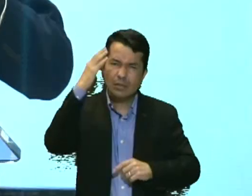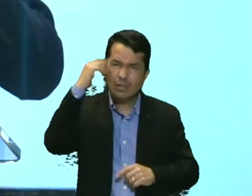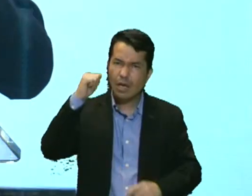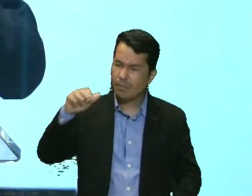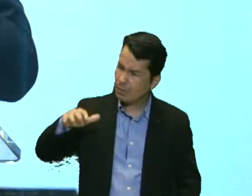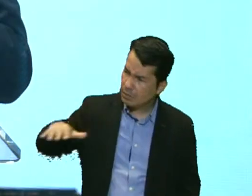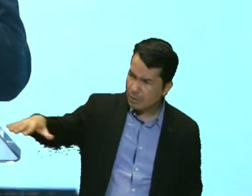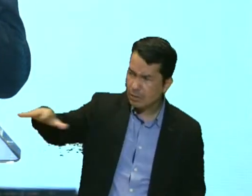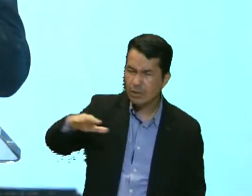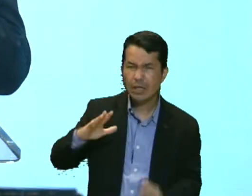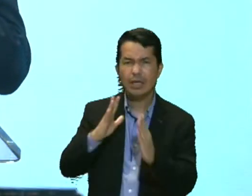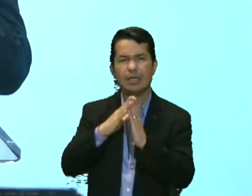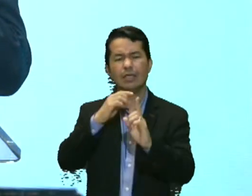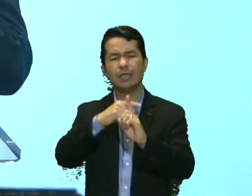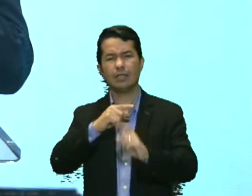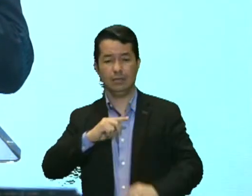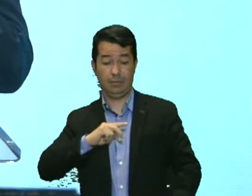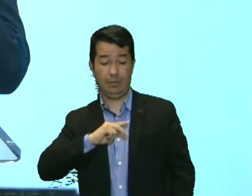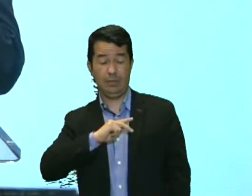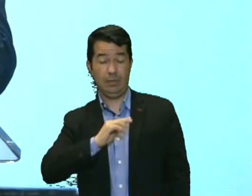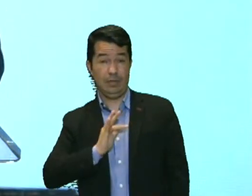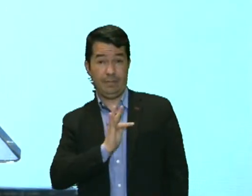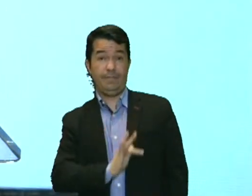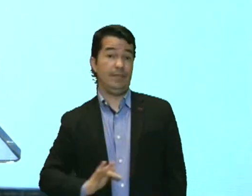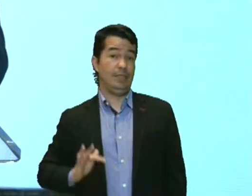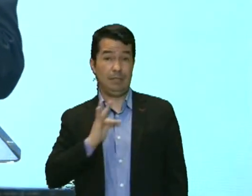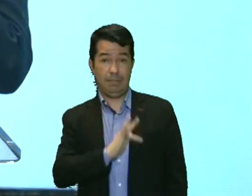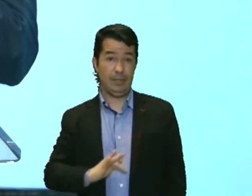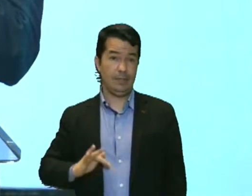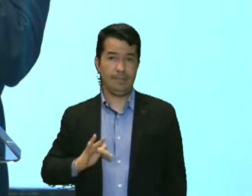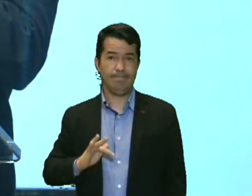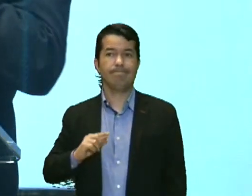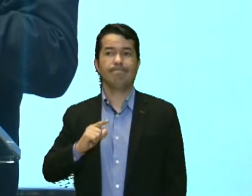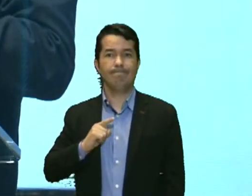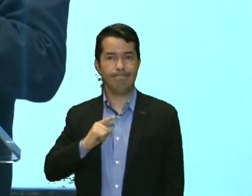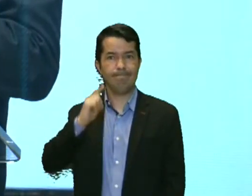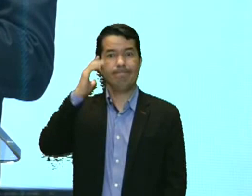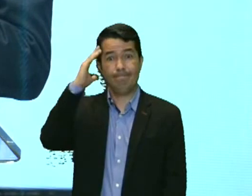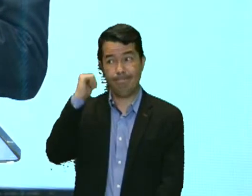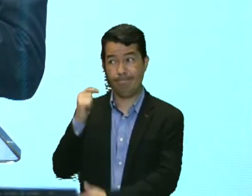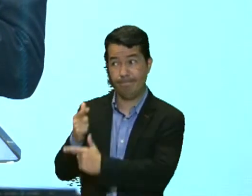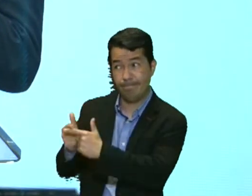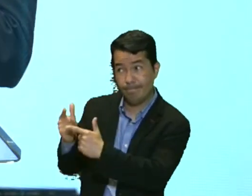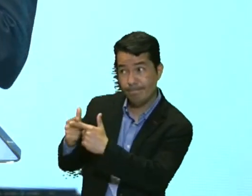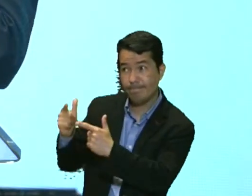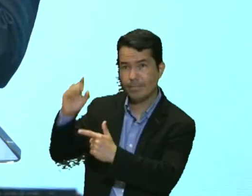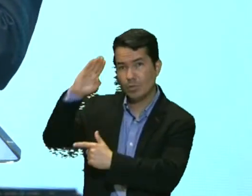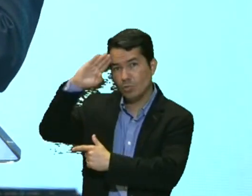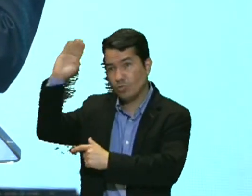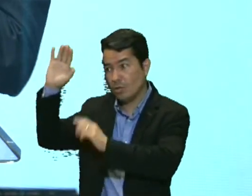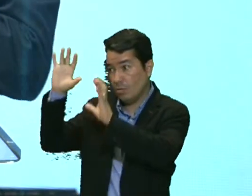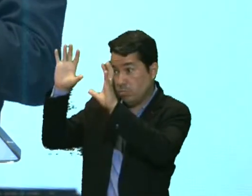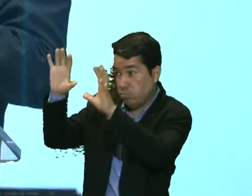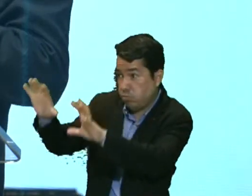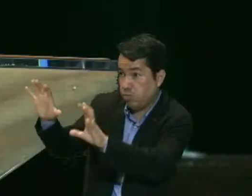seus membros estavam sofrendo. A paz de Deus é mostrada nesse versículo quase como